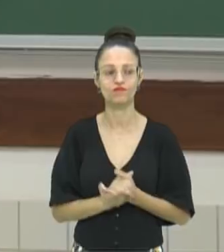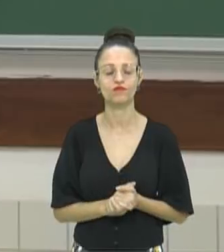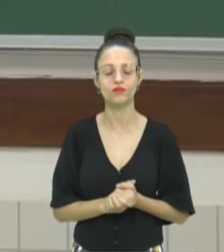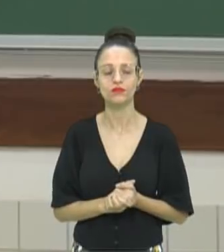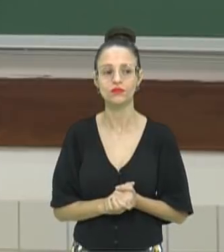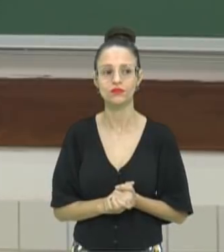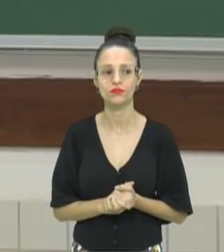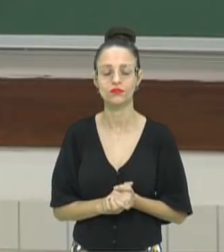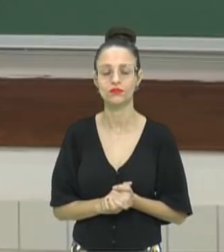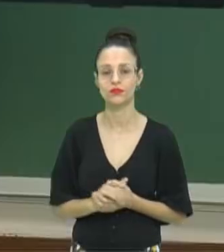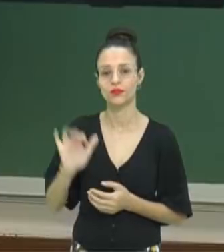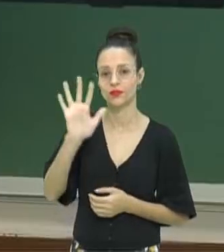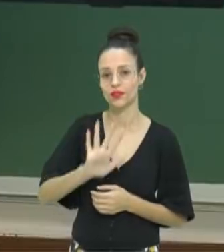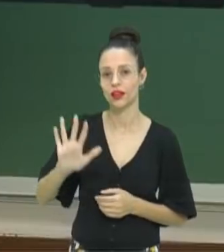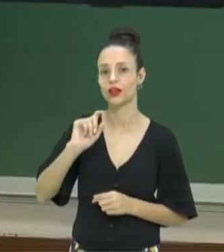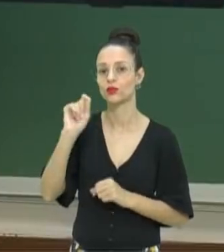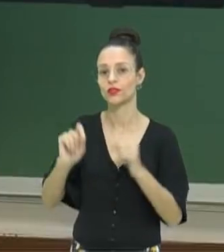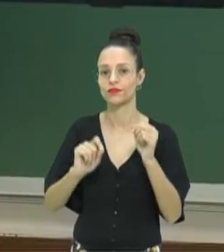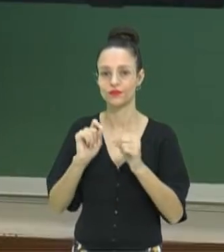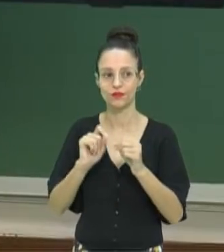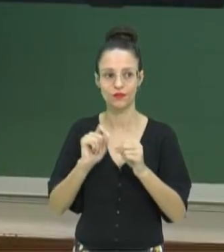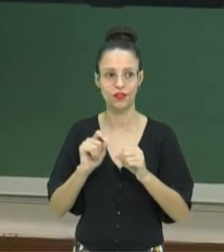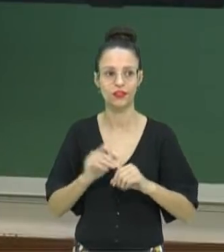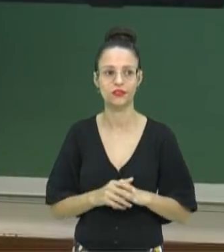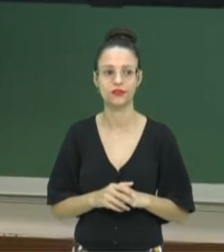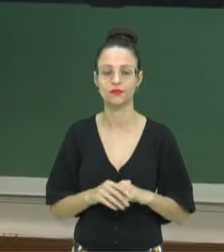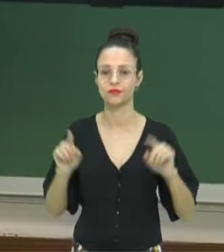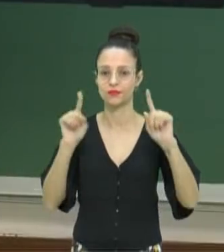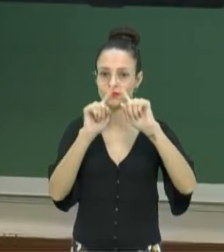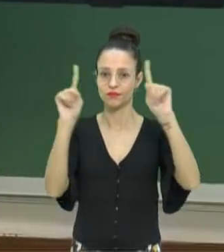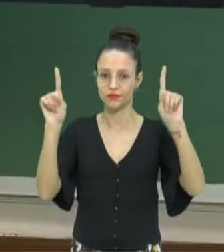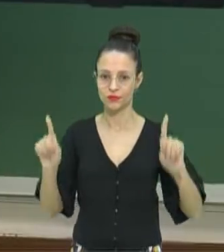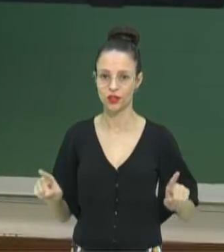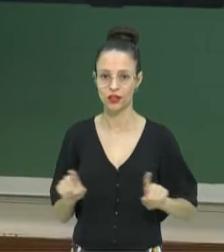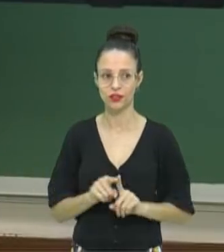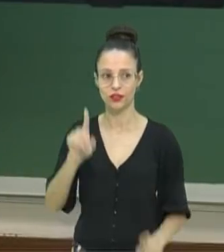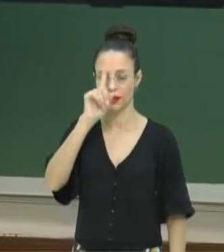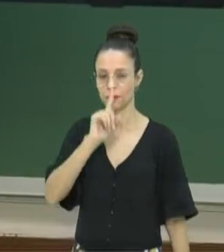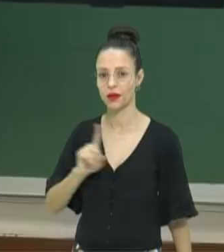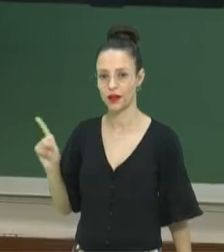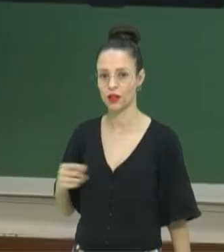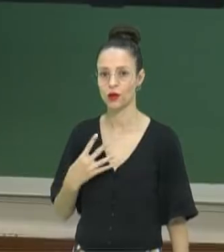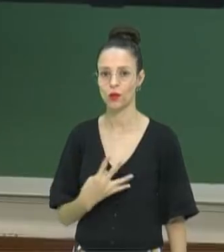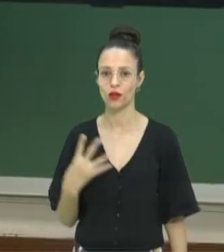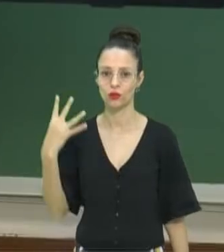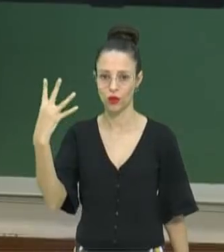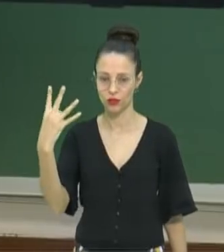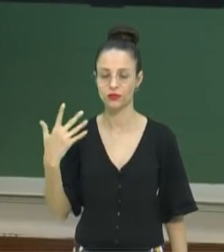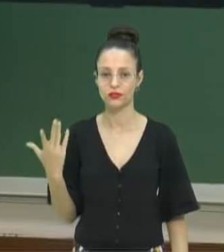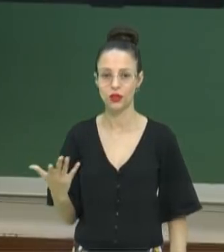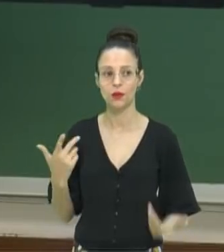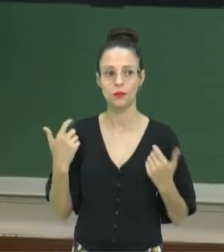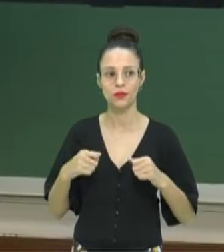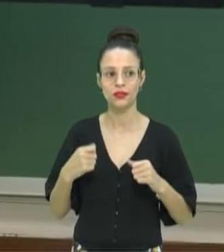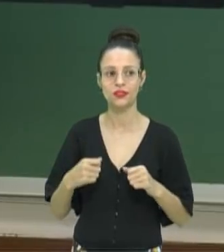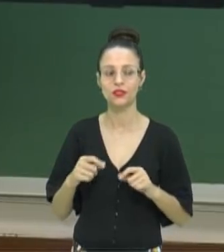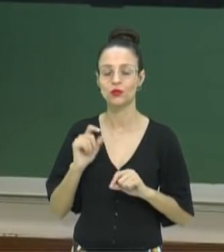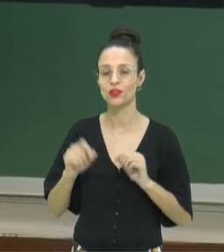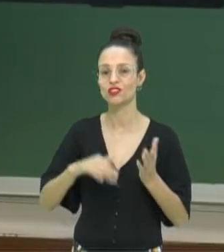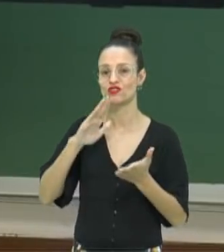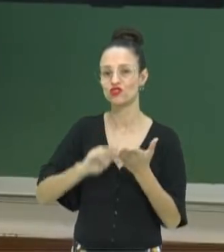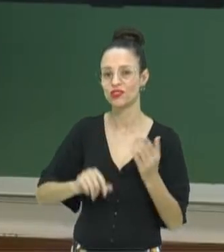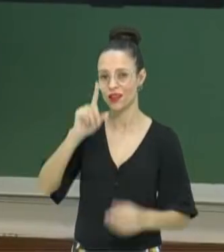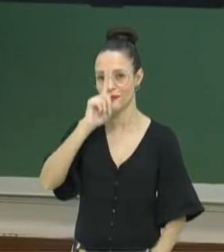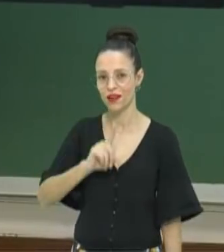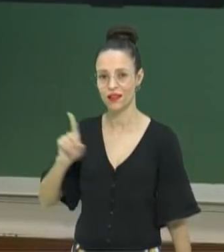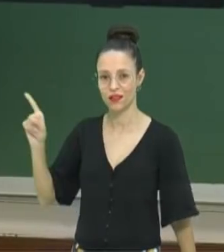para determinar a área dessa folhinha, o que eu faço? Eu tenho esse quadrado grande, 4 por 4, ok? E eu preciso tirar essa parte